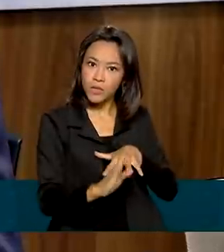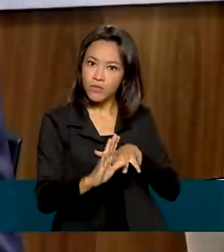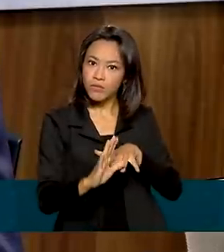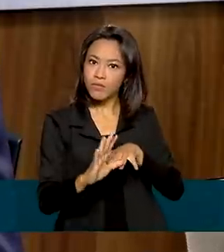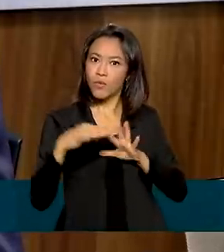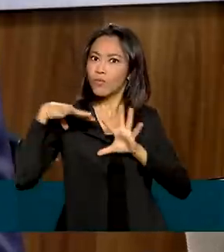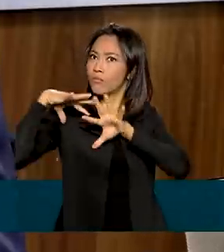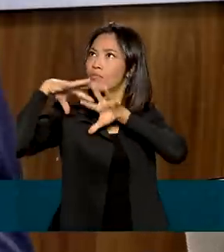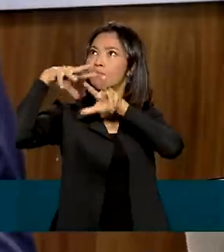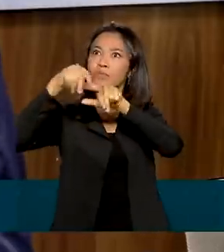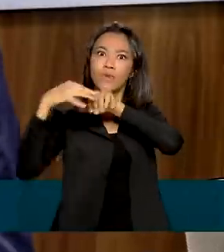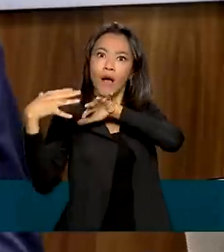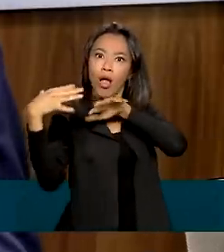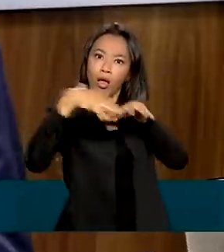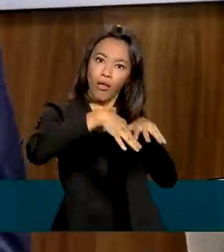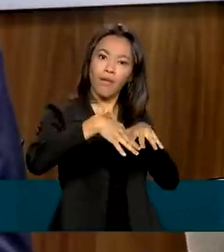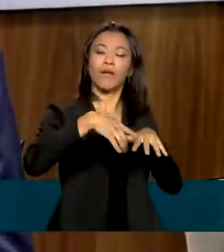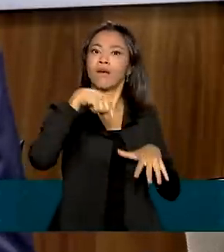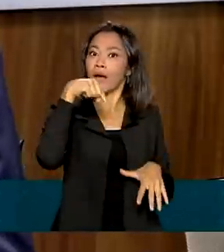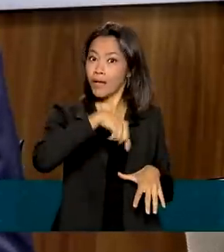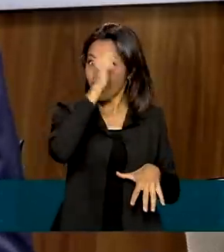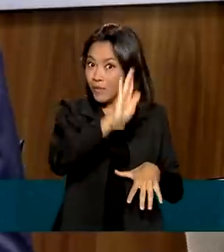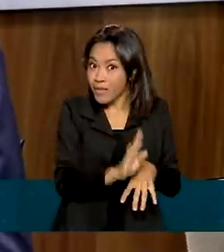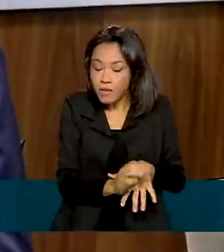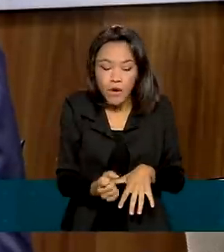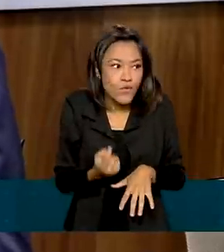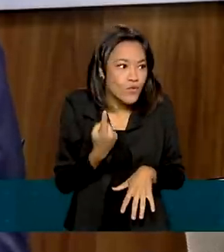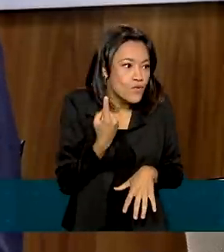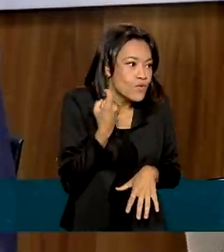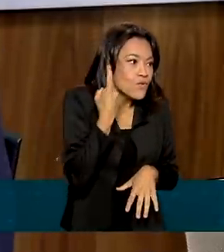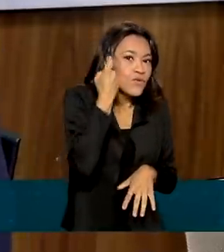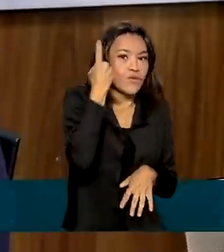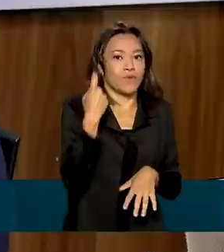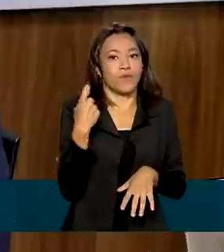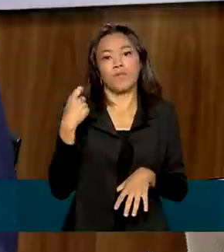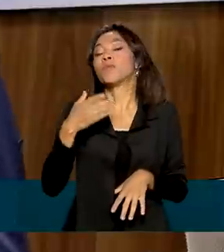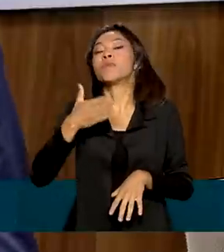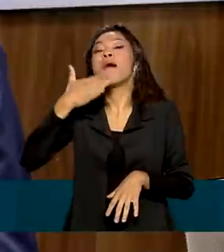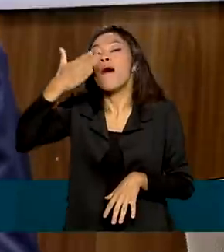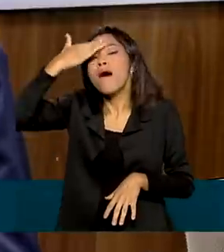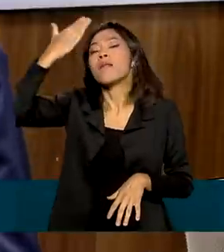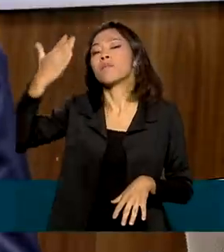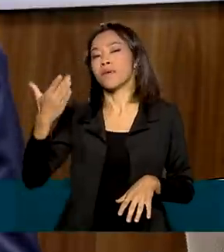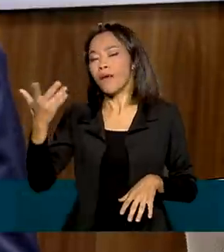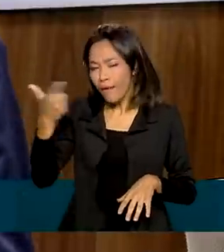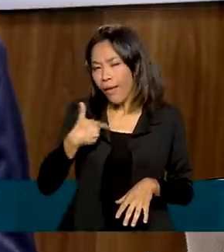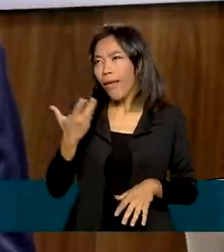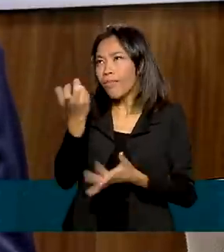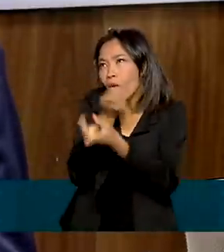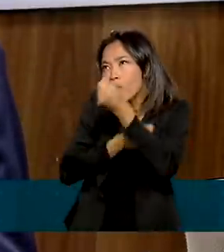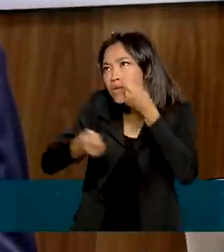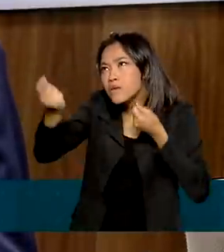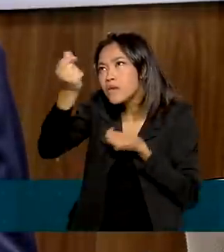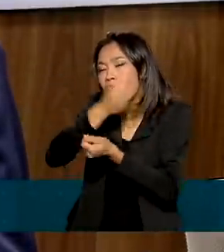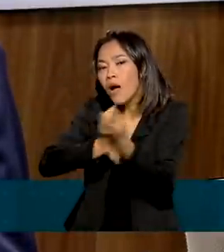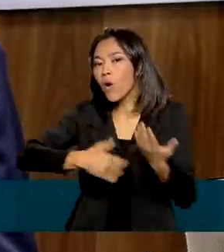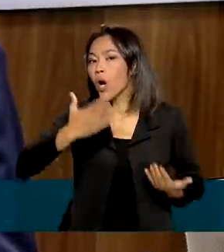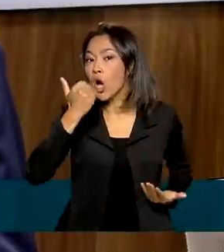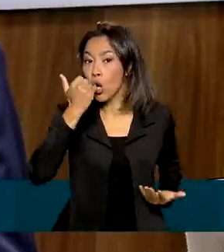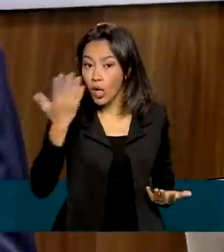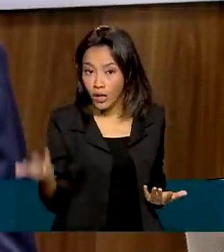é uma oportunidade e ímpar de negócio para o mundo todo o mundo árvore que a negociar conosco alimentos